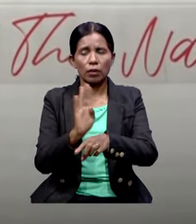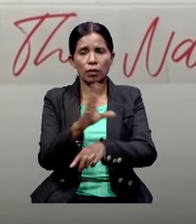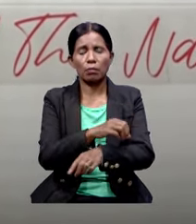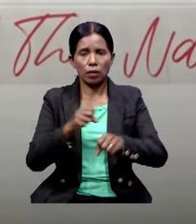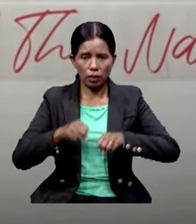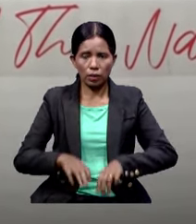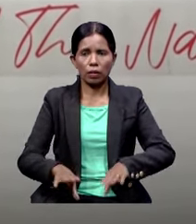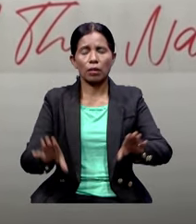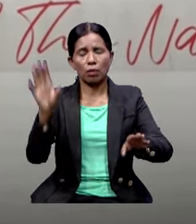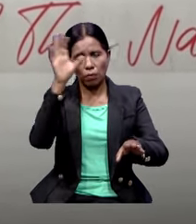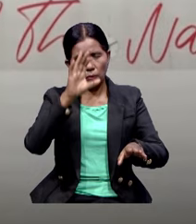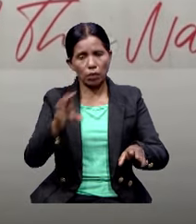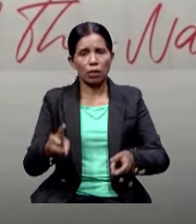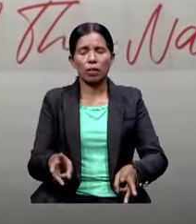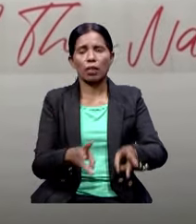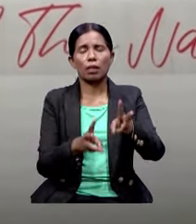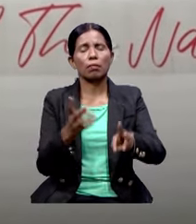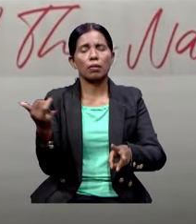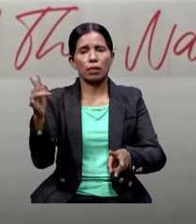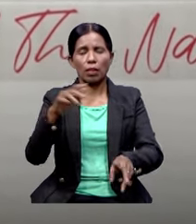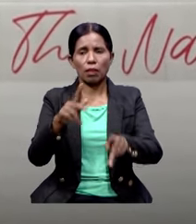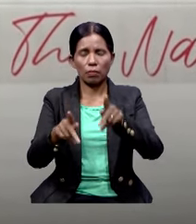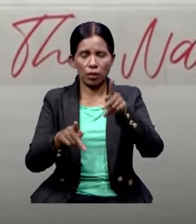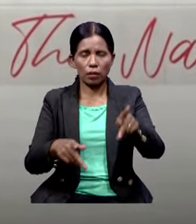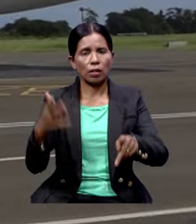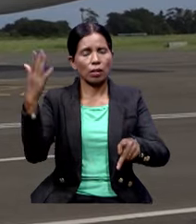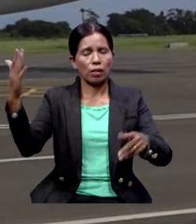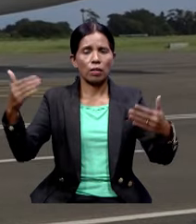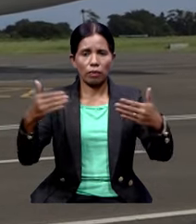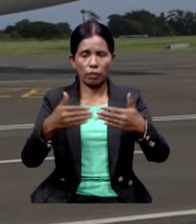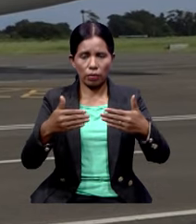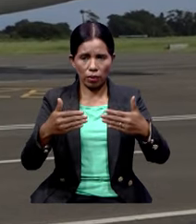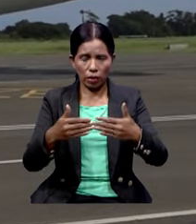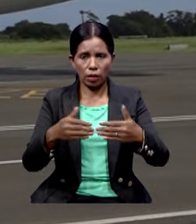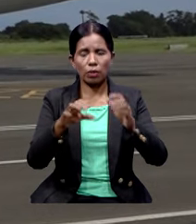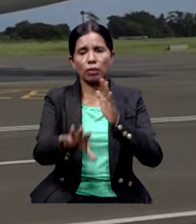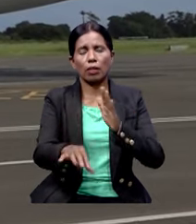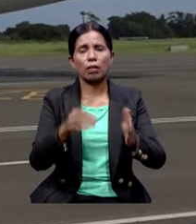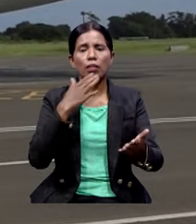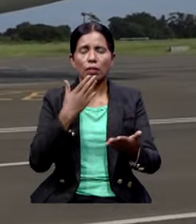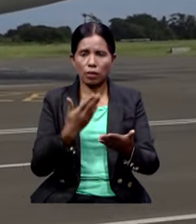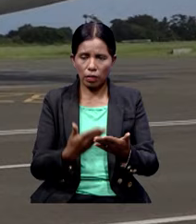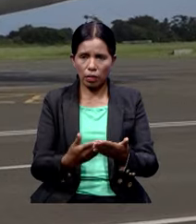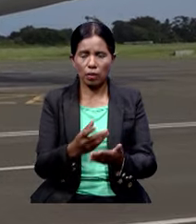marítima no buka mos dalam ba sidadaun siranebe hela hia area fronteira, odi hetam beneficiu